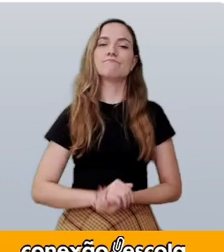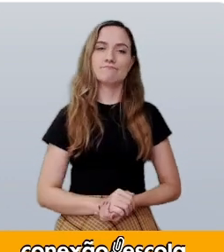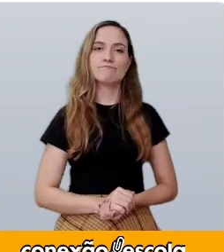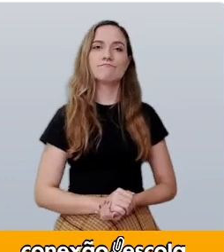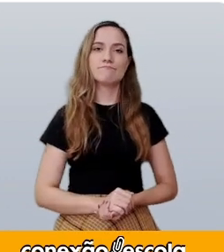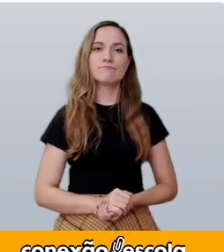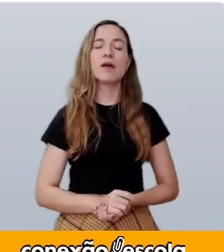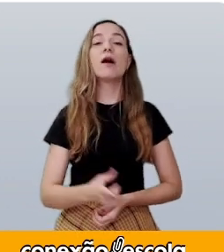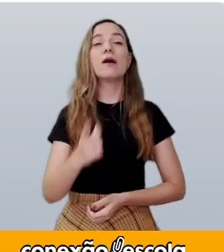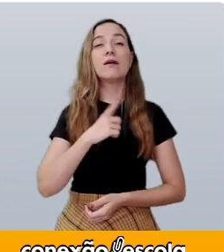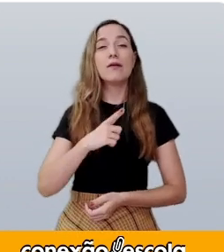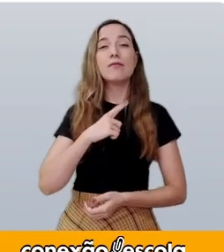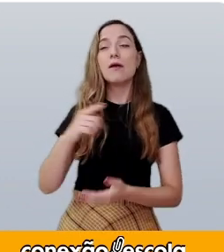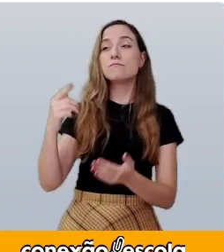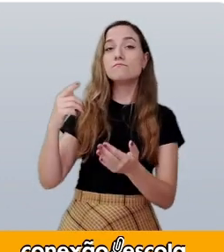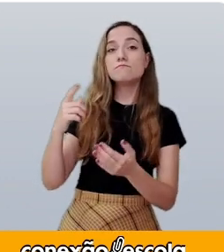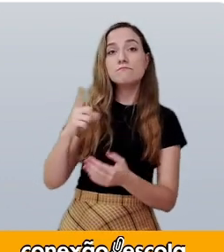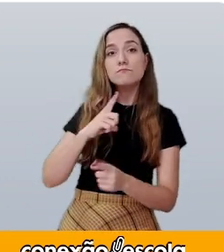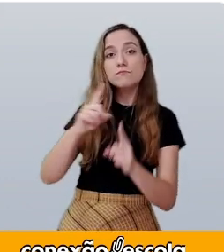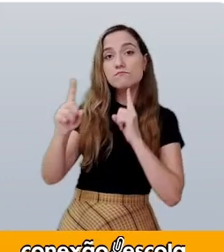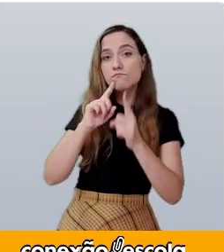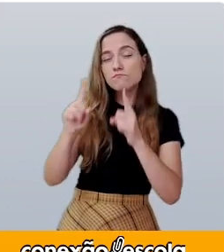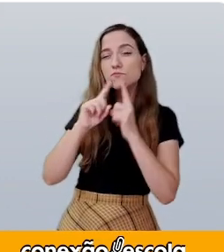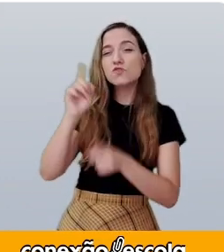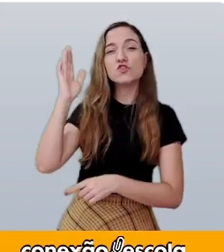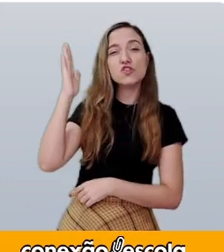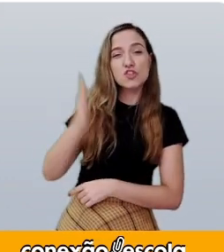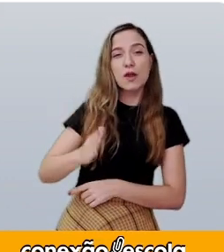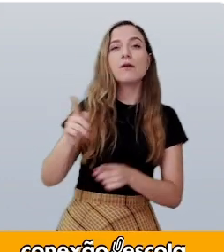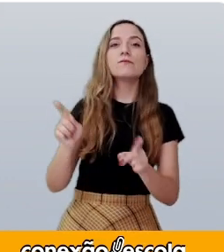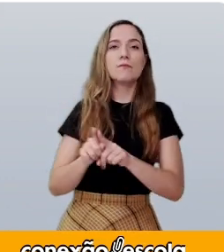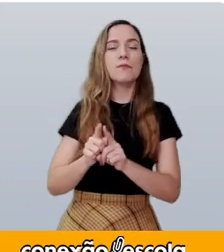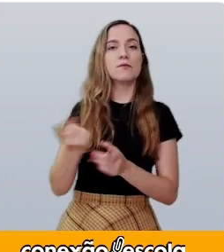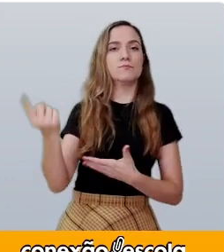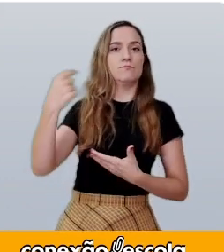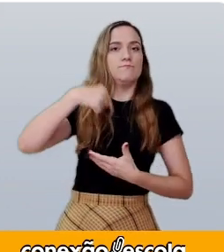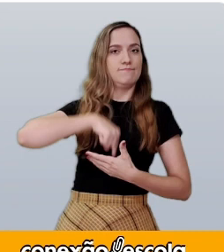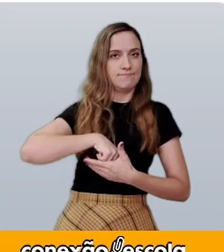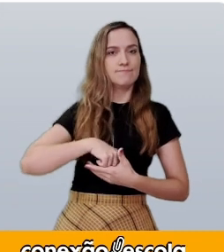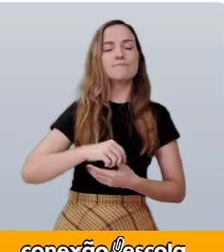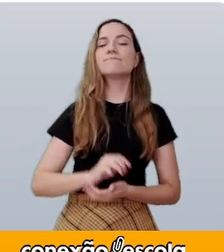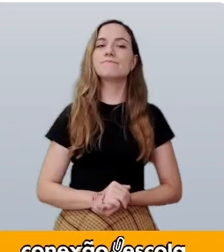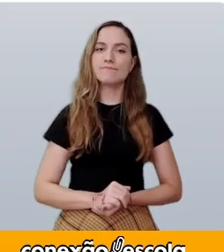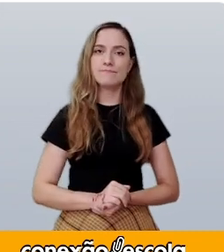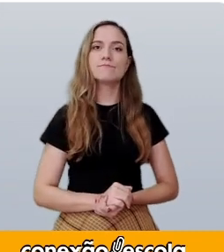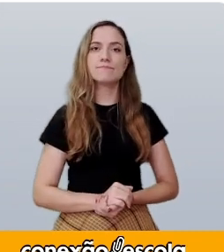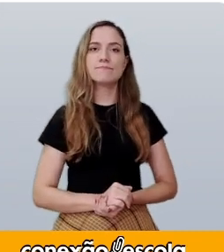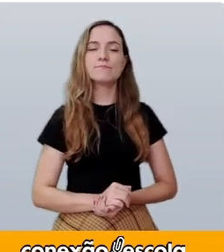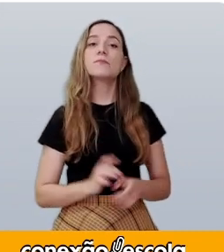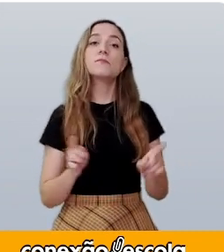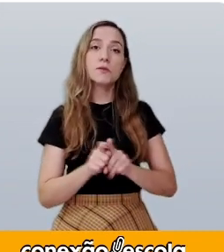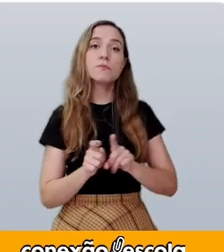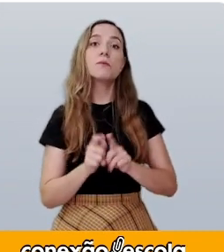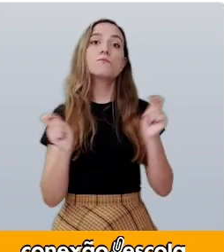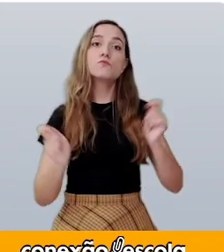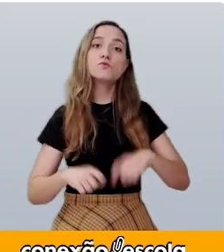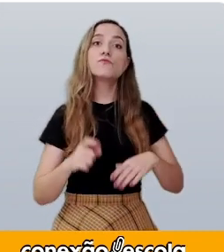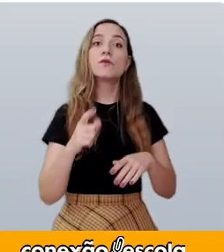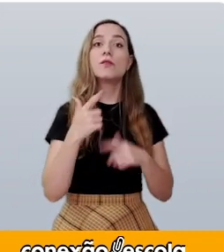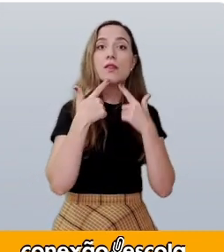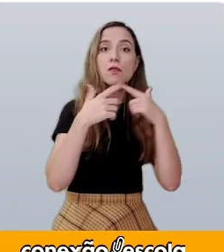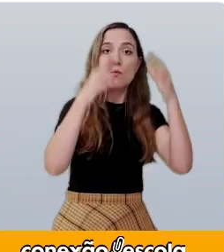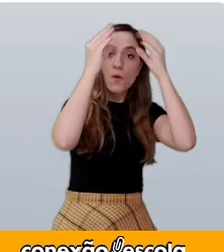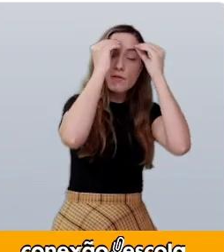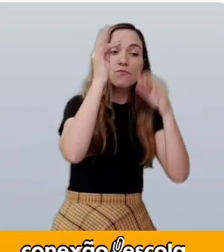marca do discurso direto e da subjetividade e a mescla da linguagem formal